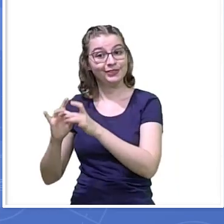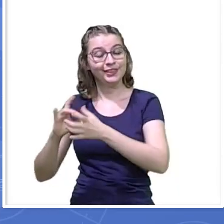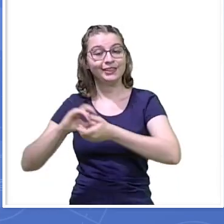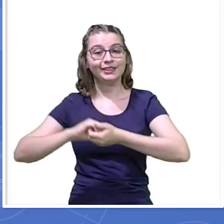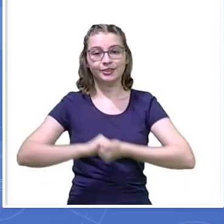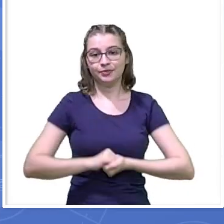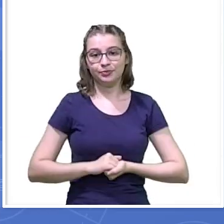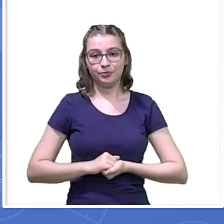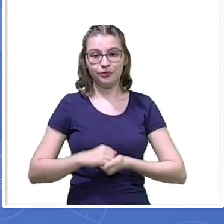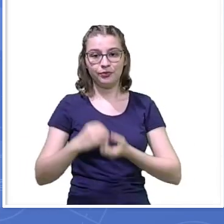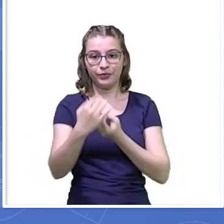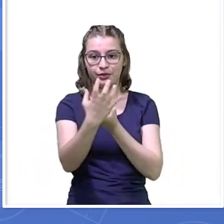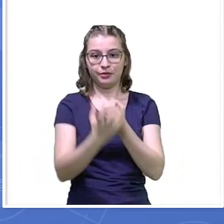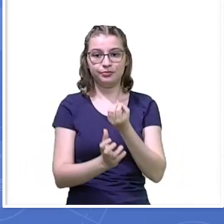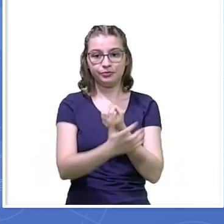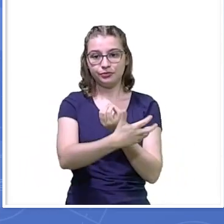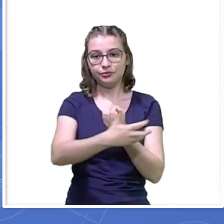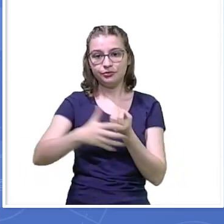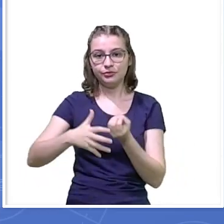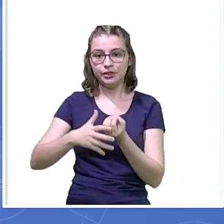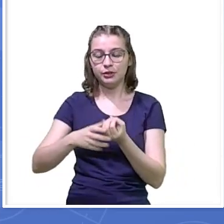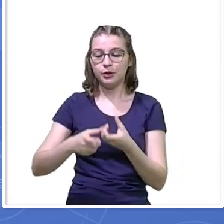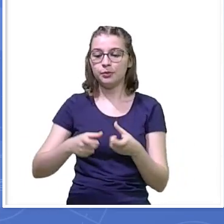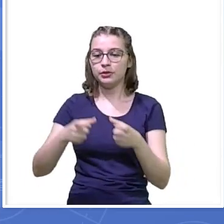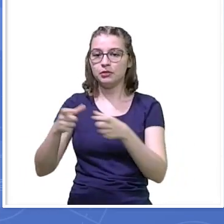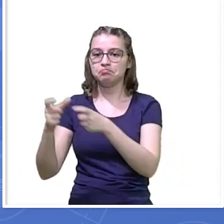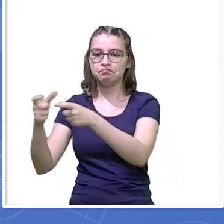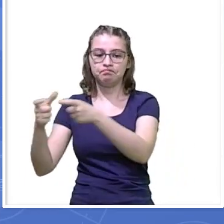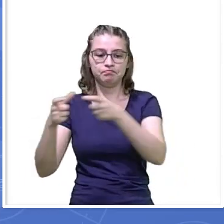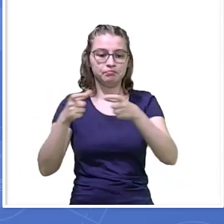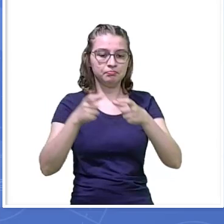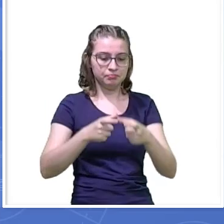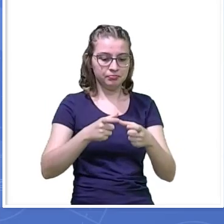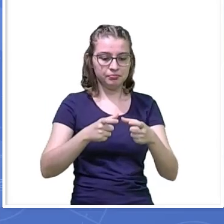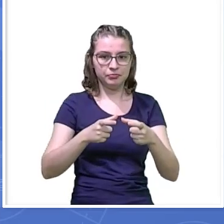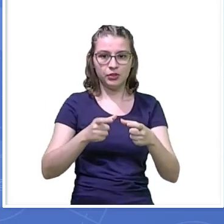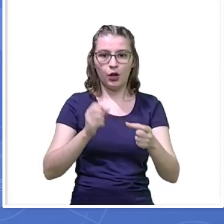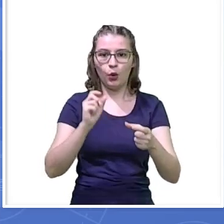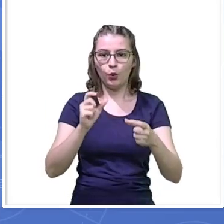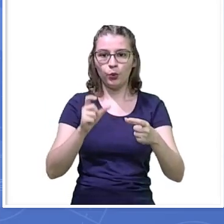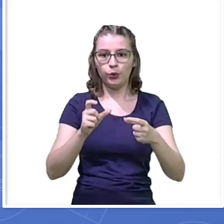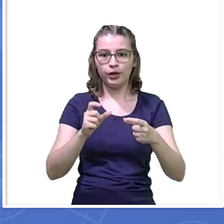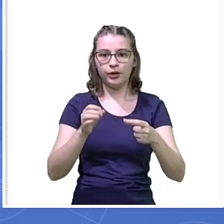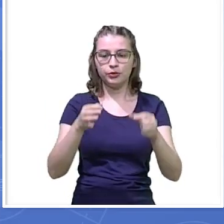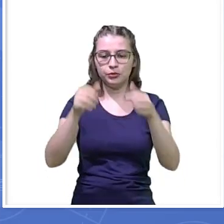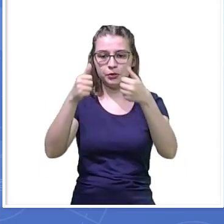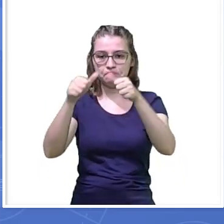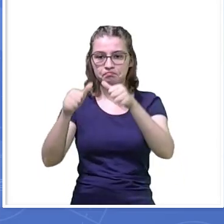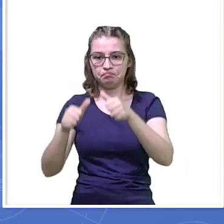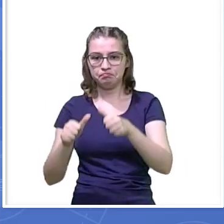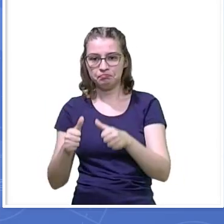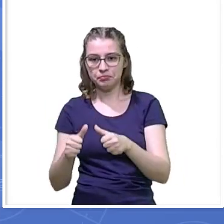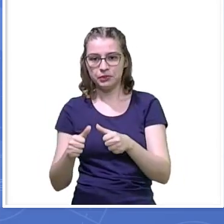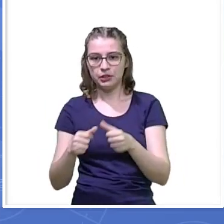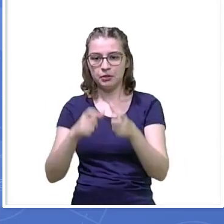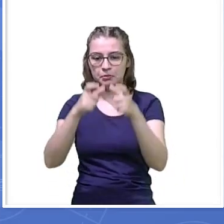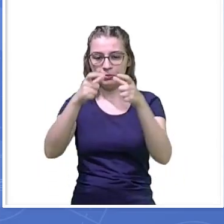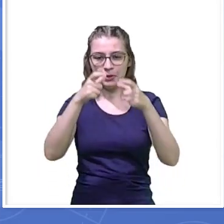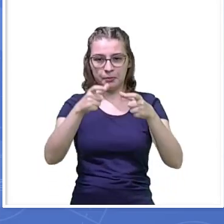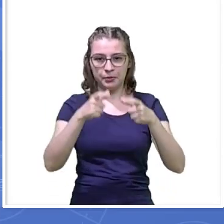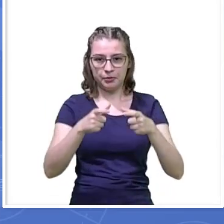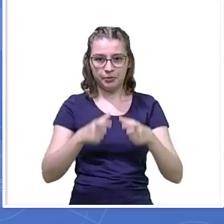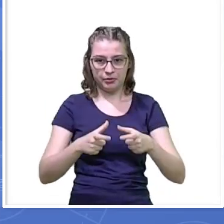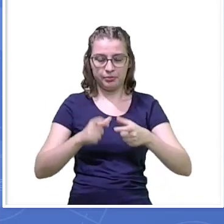sistema de coordenadas geográficas ele é bom para posicionar tudo, né, o que acontece, tudo que estiver sendo estudado. Na nossa